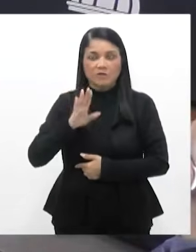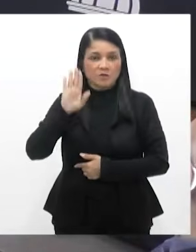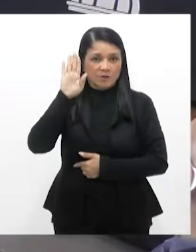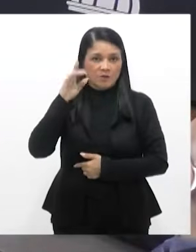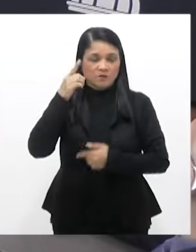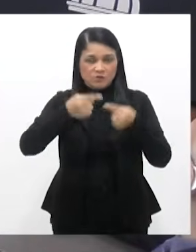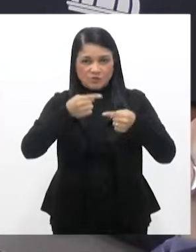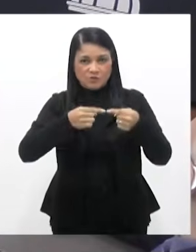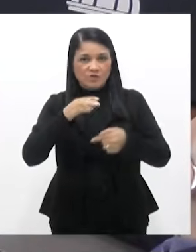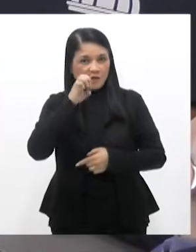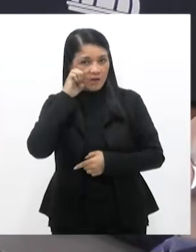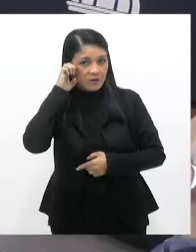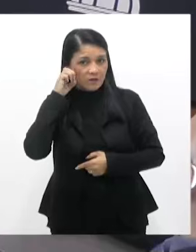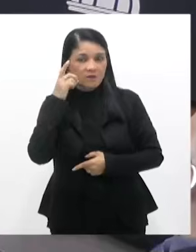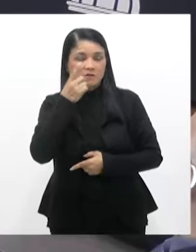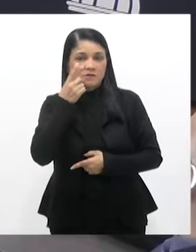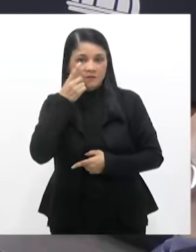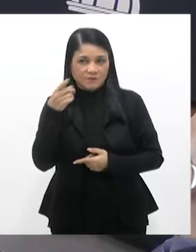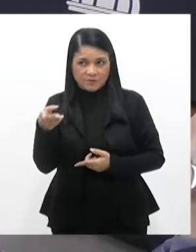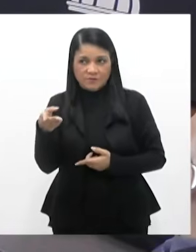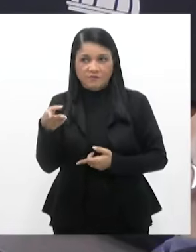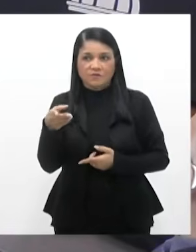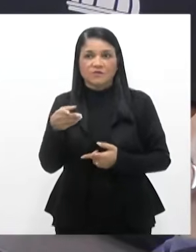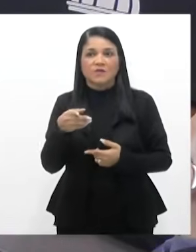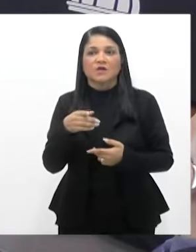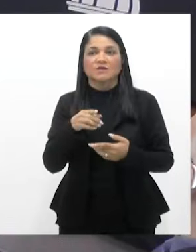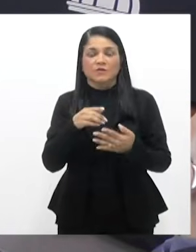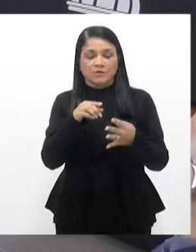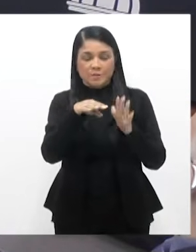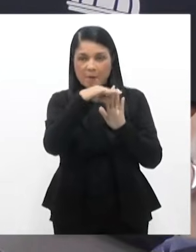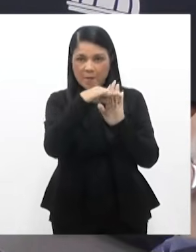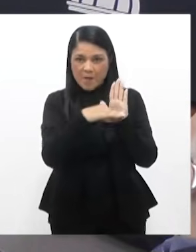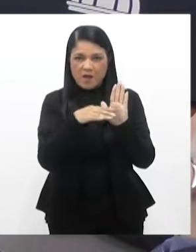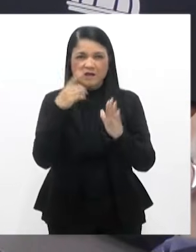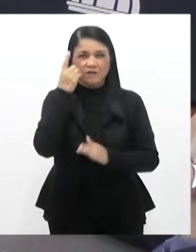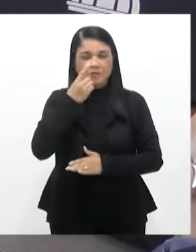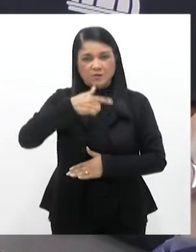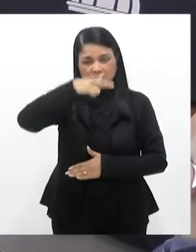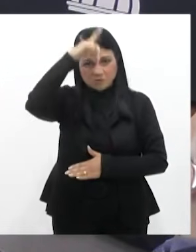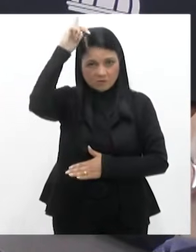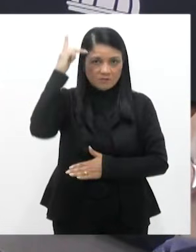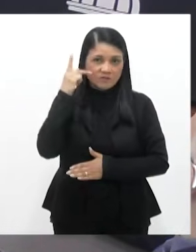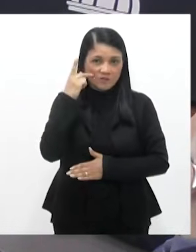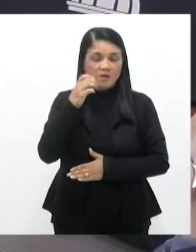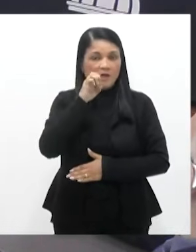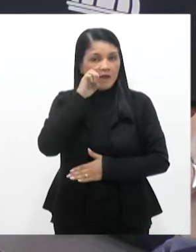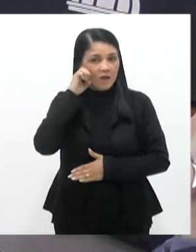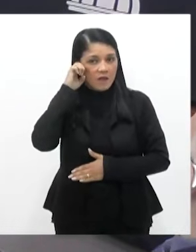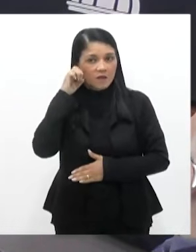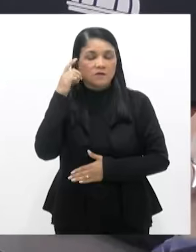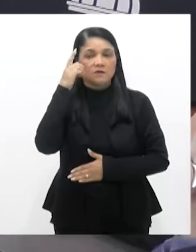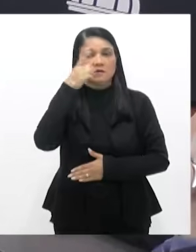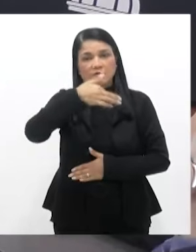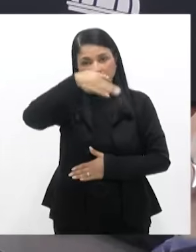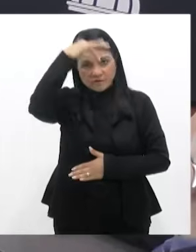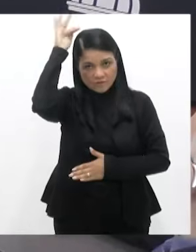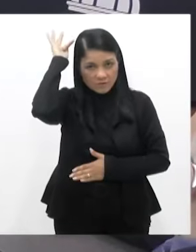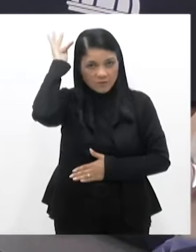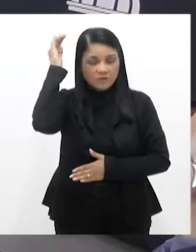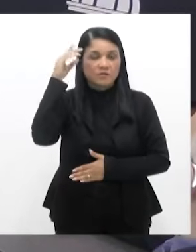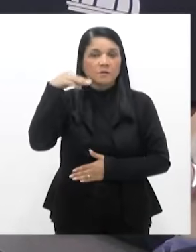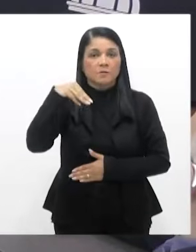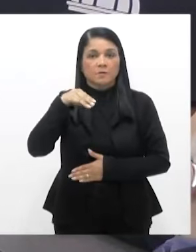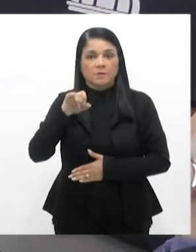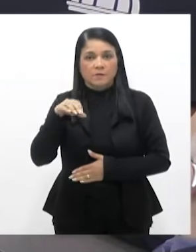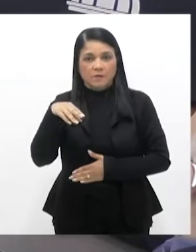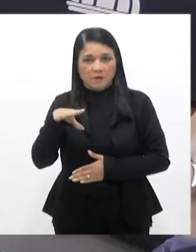Então, deputado Luiz Paulo, na ordem. Deputado Você é o último, presidente. Luiz Paulo, Pode passar, deputada Érica. deputada Élica, deputado Fred, deputado